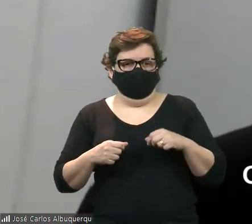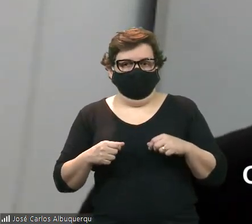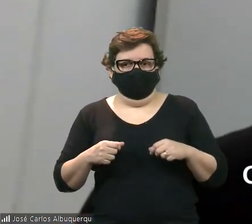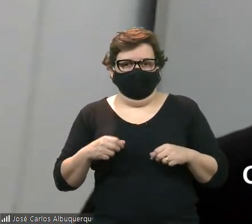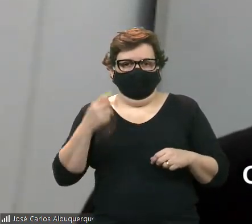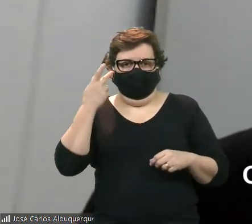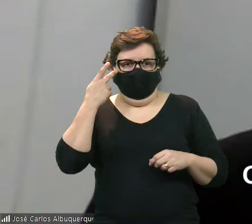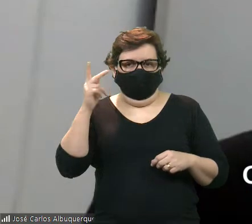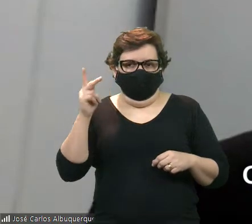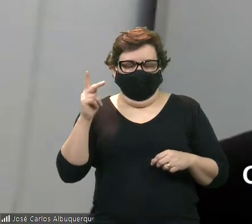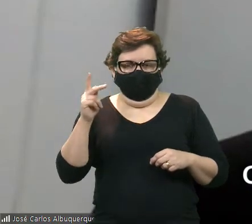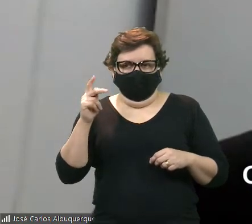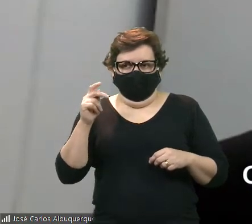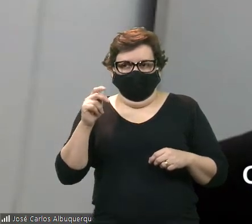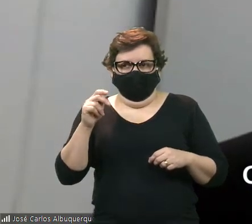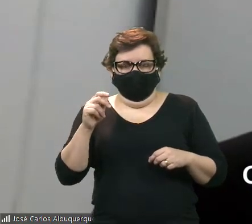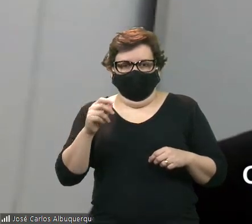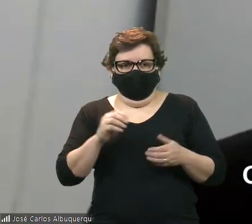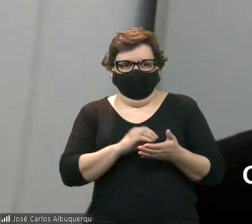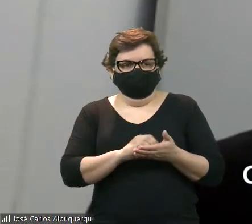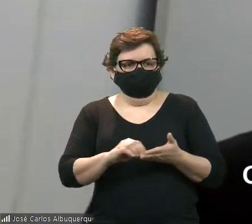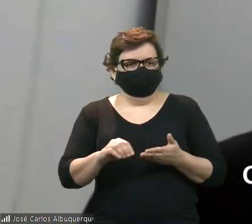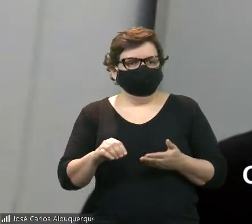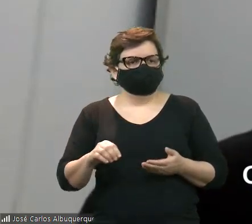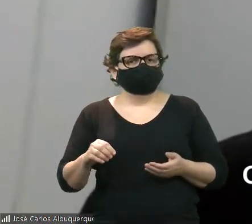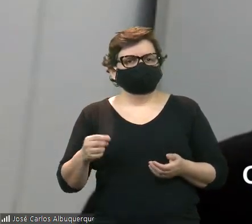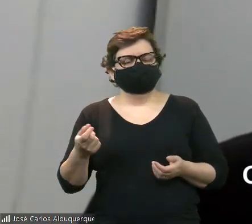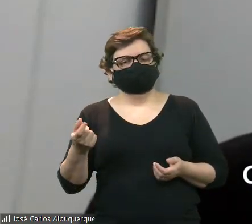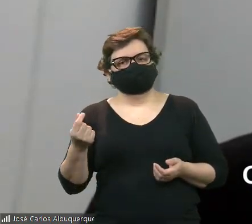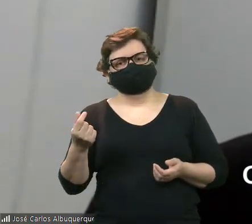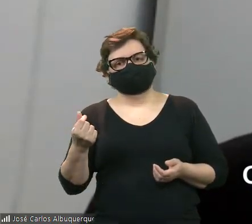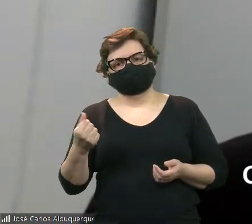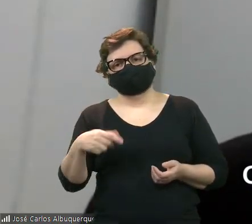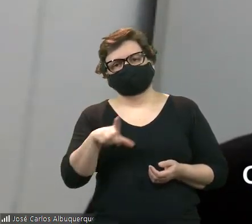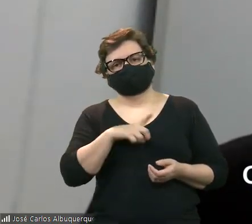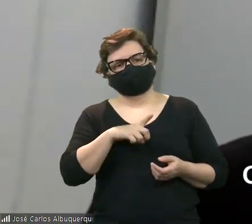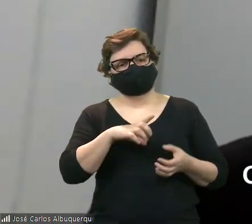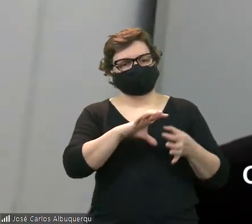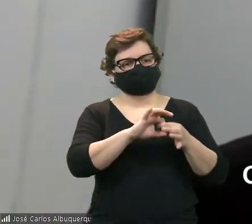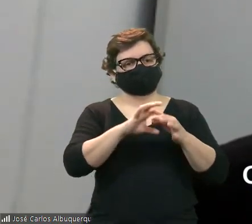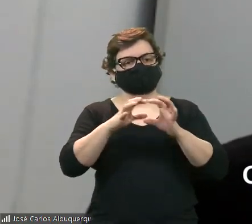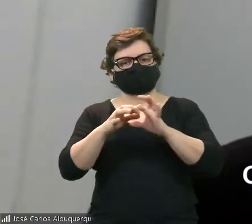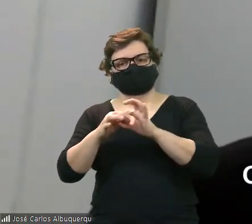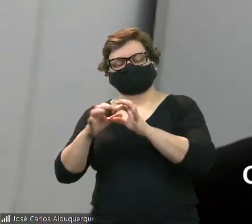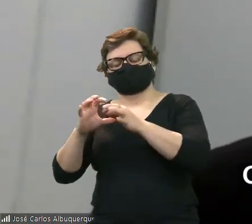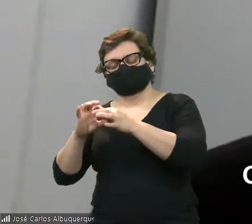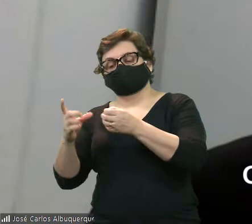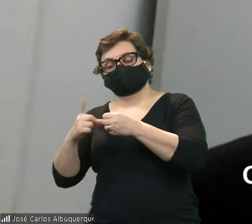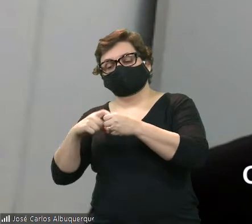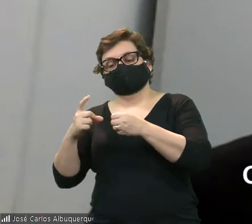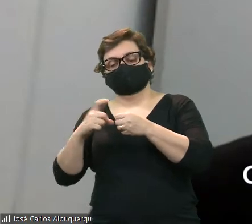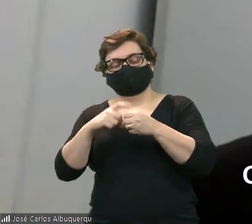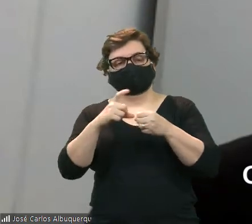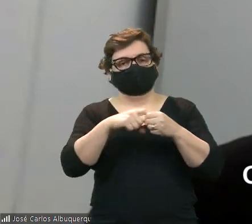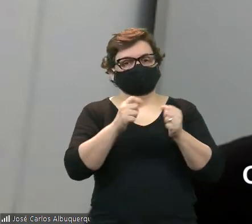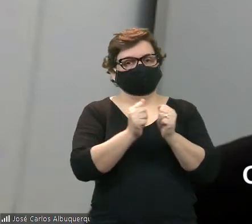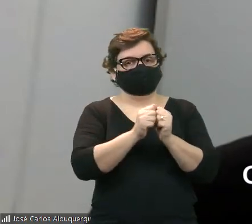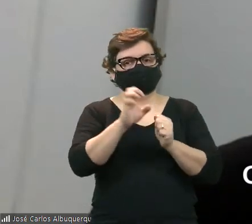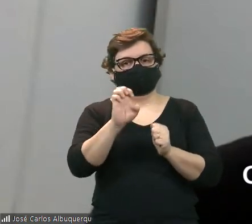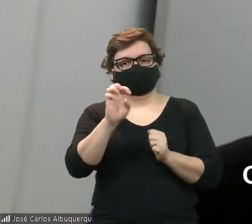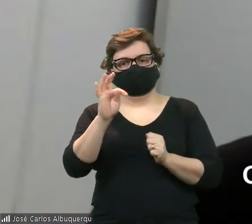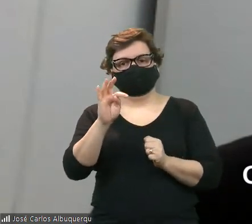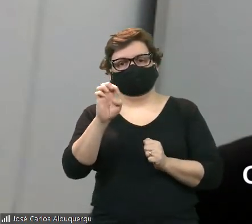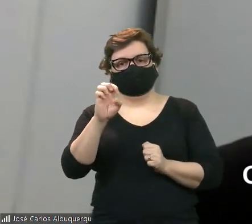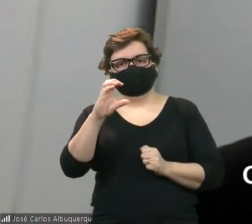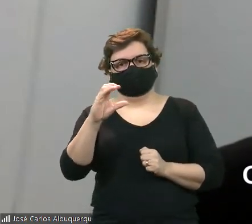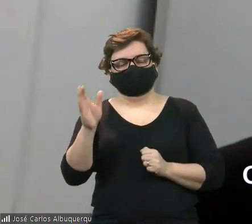pela Fazenda, tendo ainda as parcerias com FATEX e ETEX no